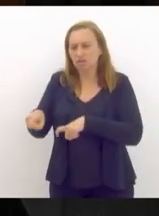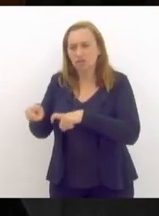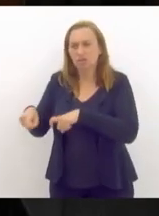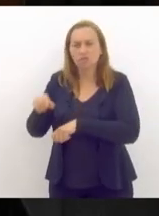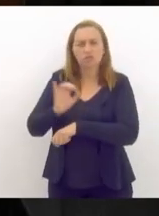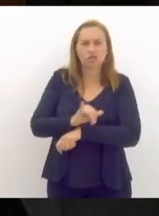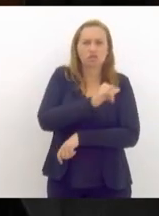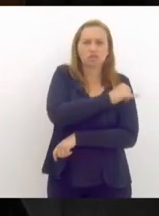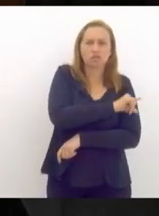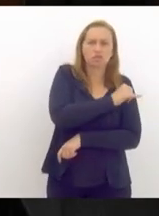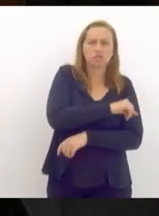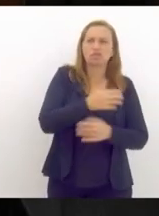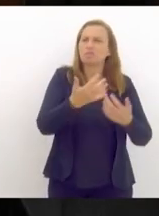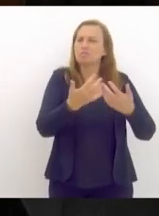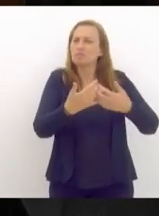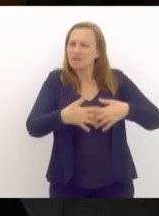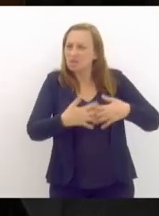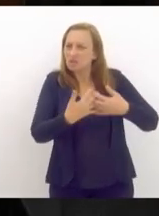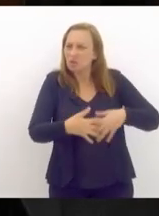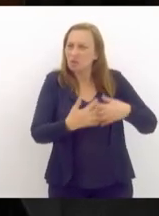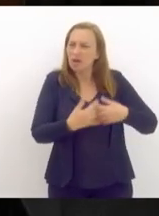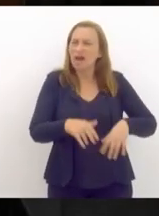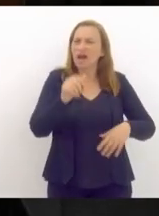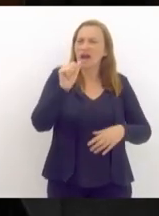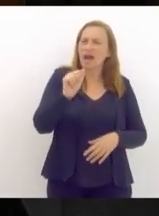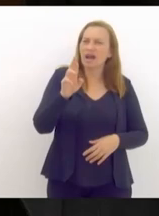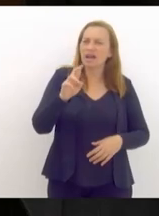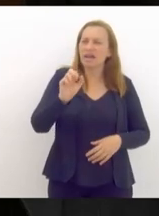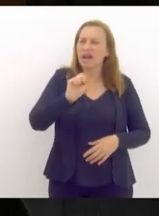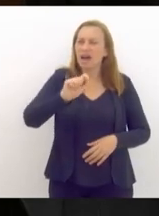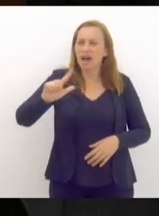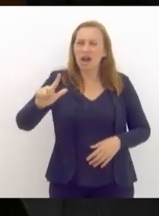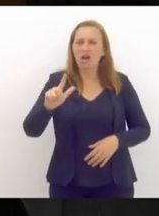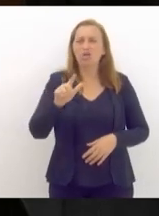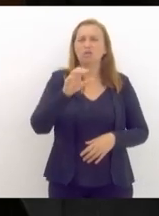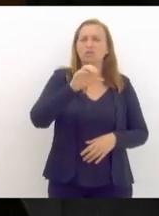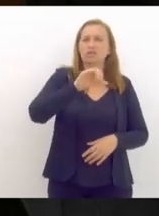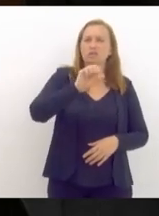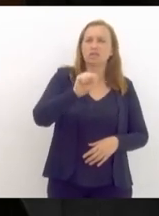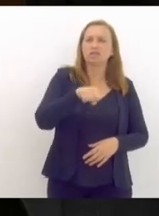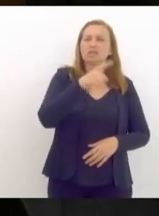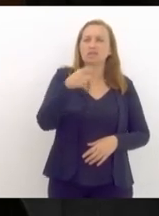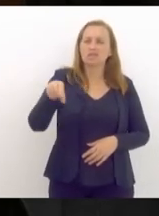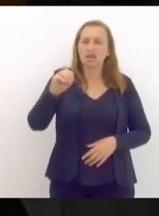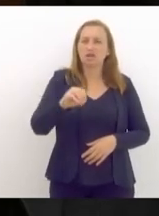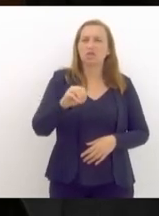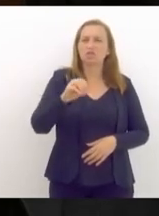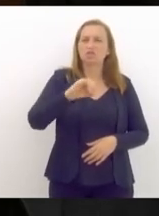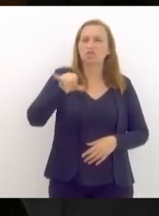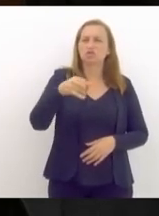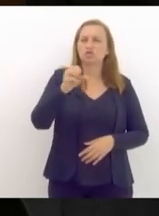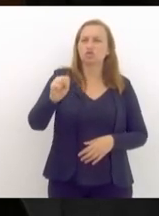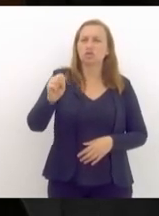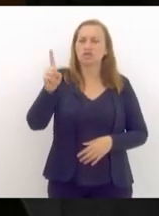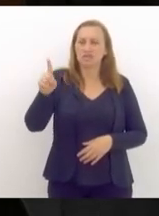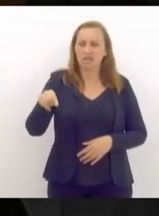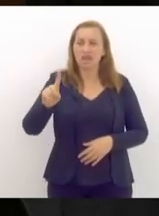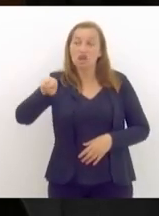Rio de Janeiro, Petrópolis, Areal, São José, Teresópolis, Três Rios e outras localidades,